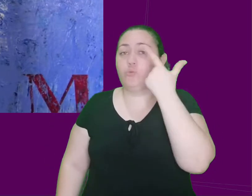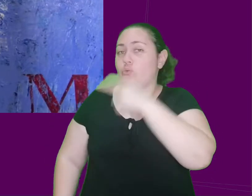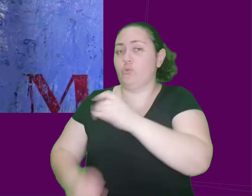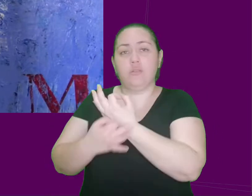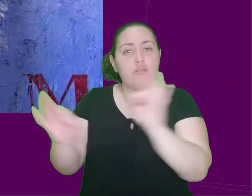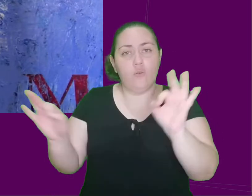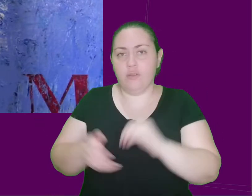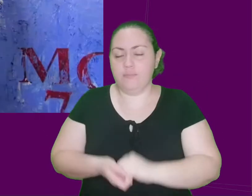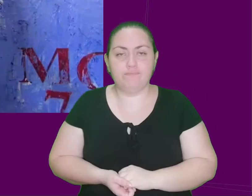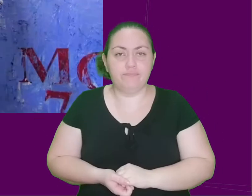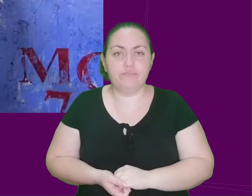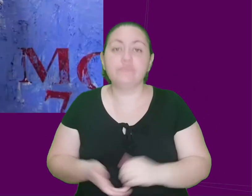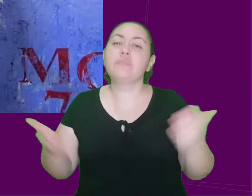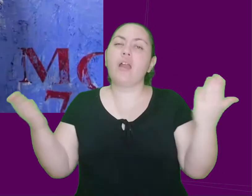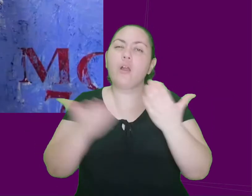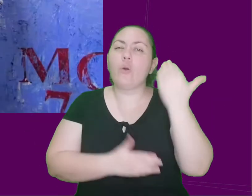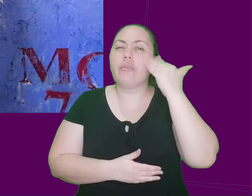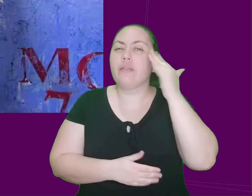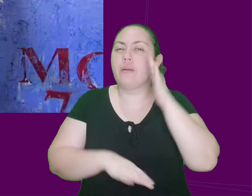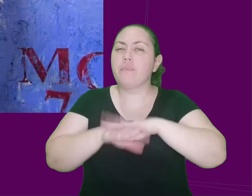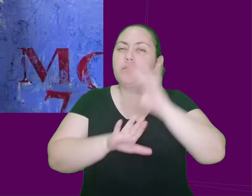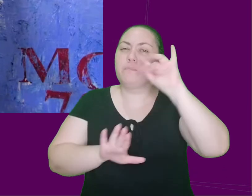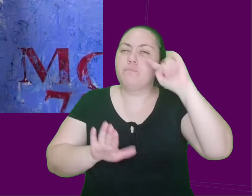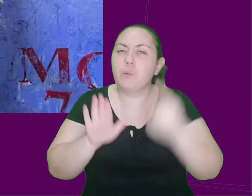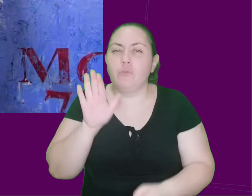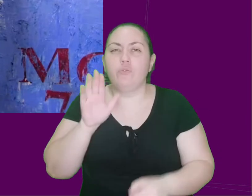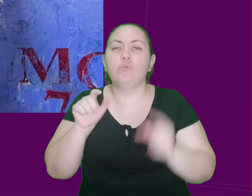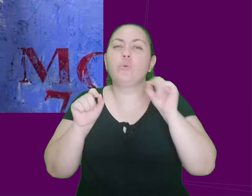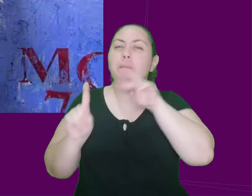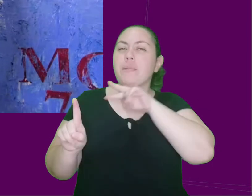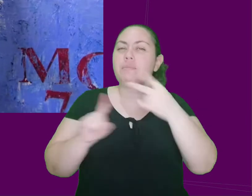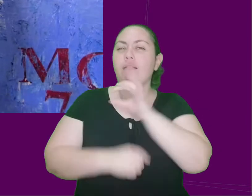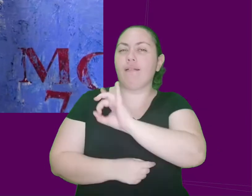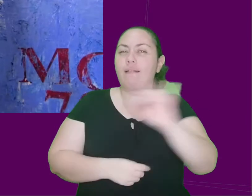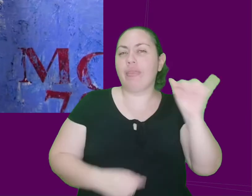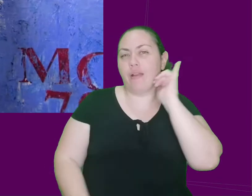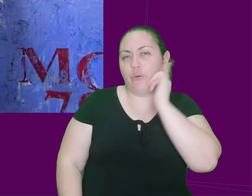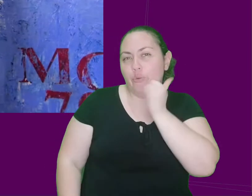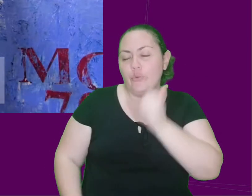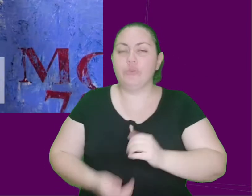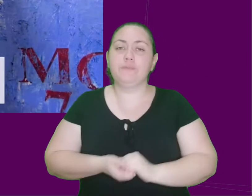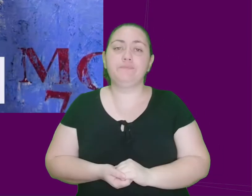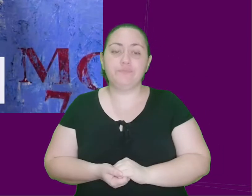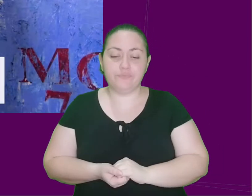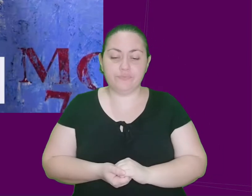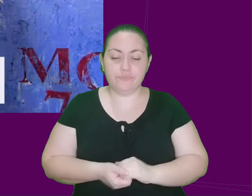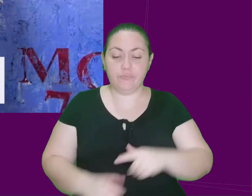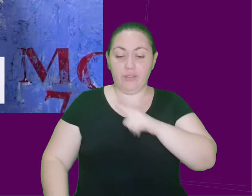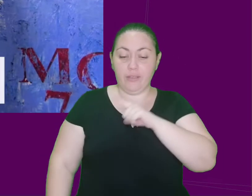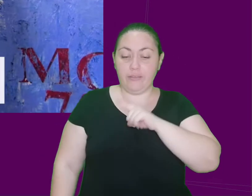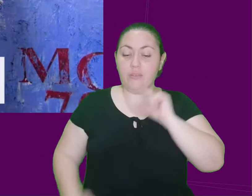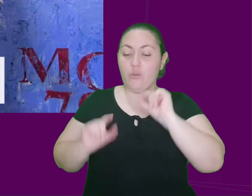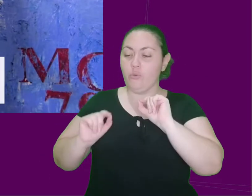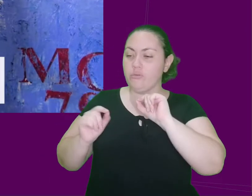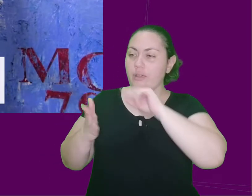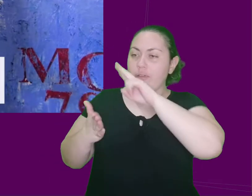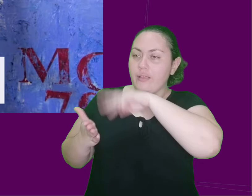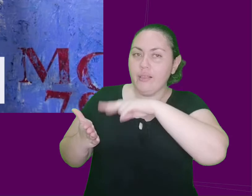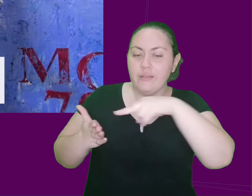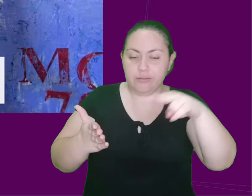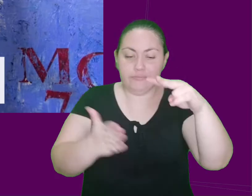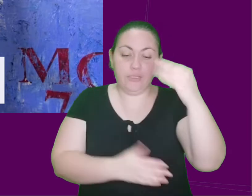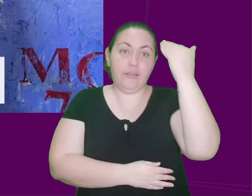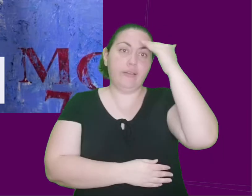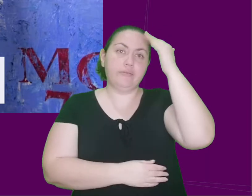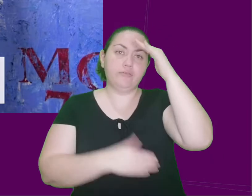não se restabelece. Vamos agora aprofundar um pouco mais o olhar sobre os contos. O ato da leitura ou ultrapassando